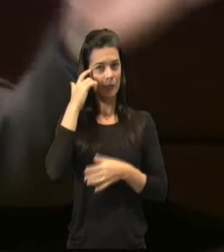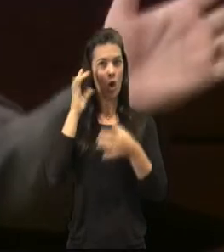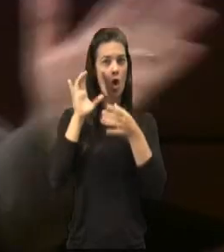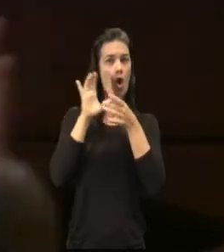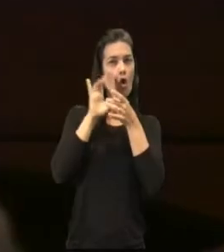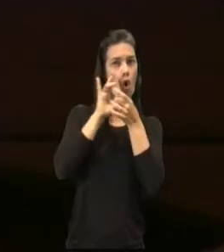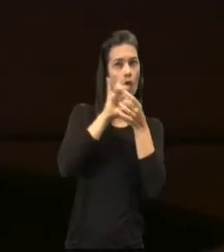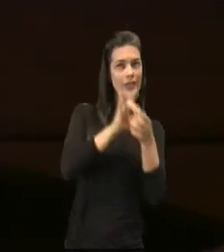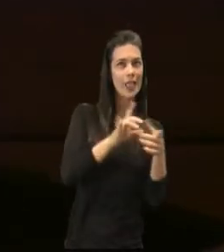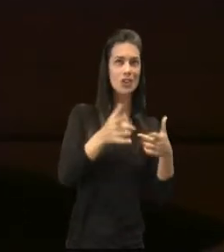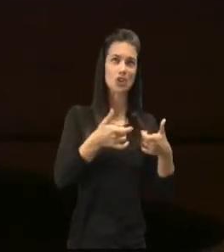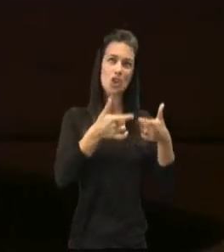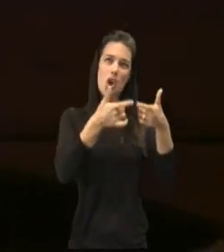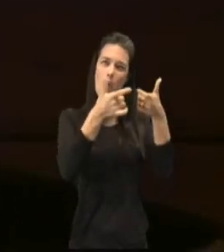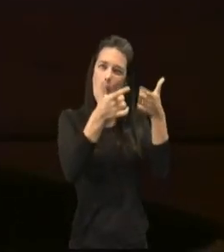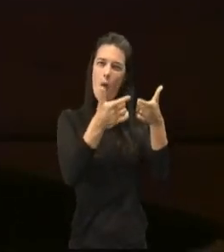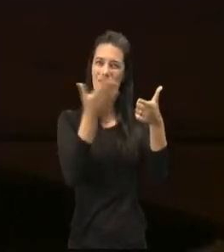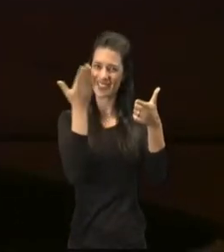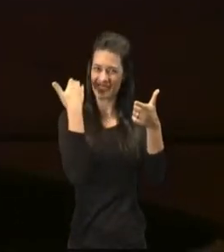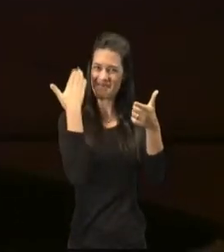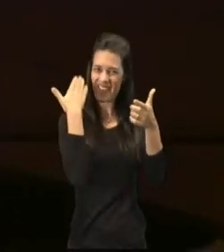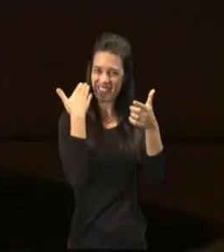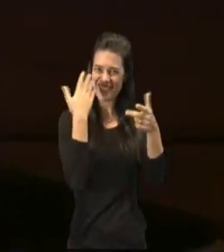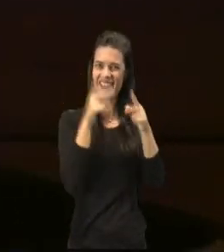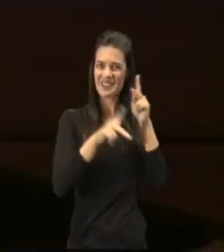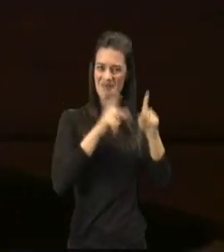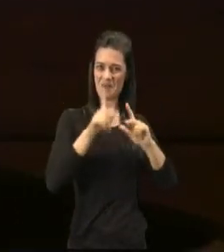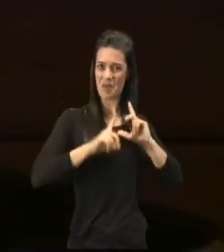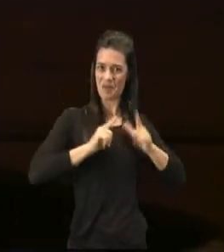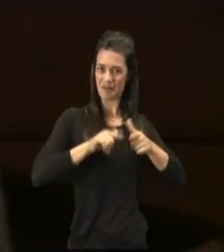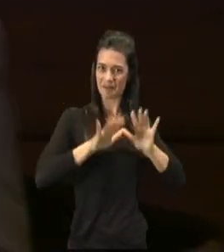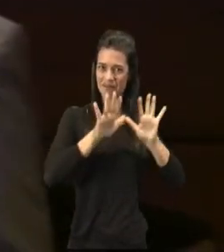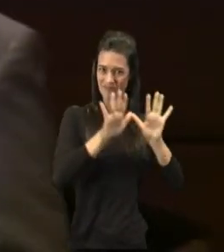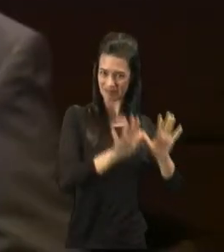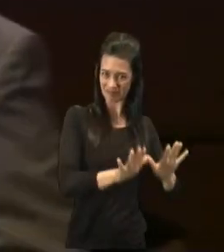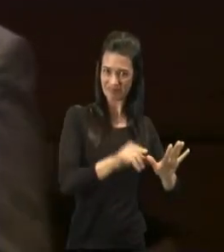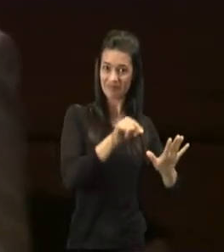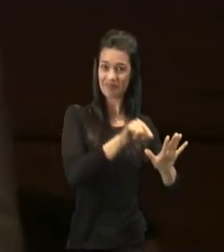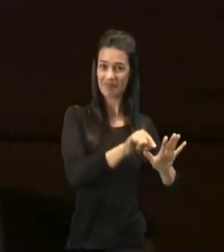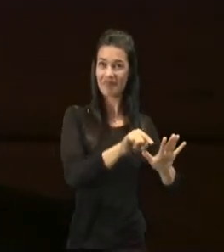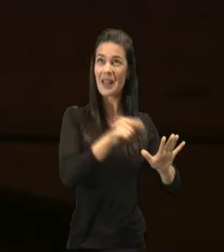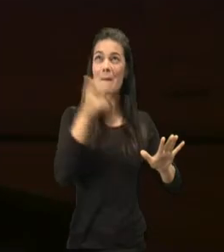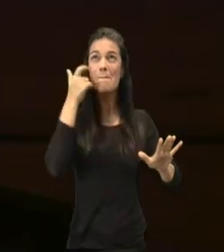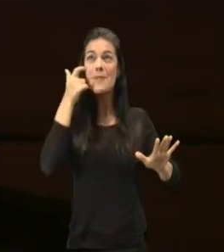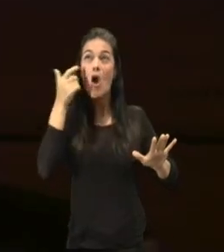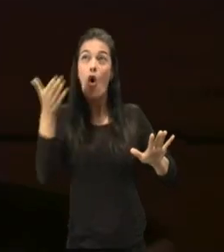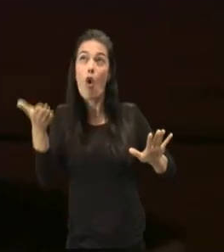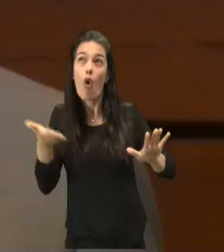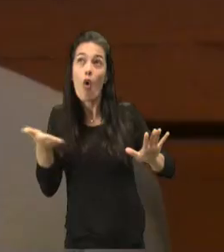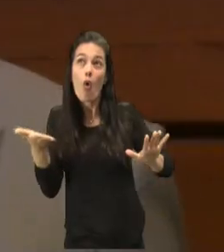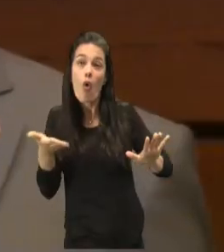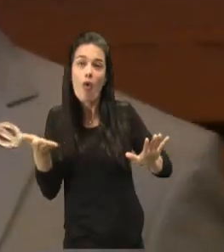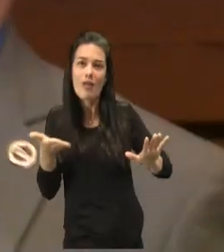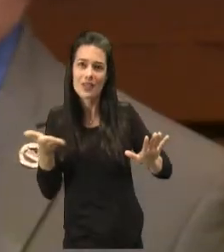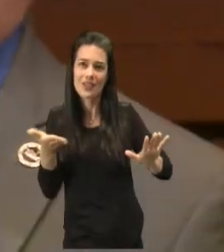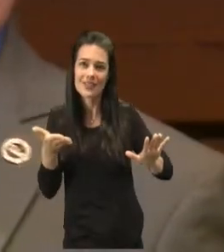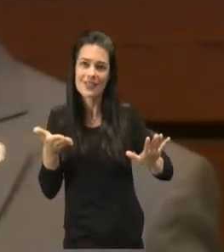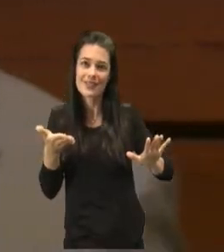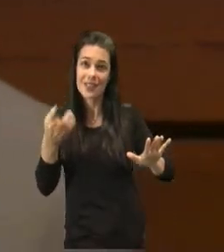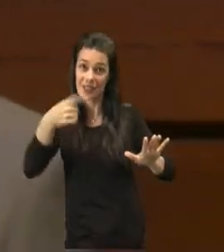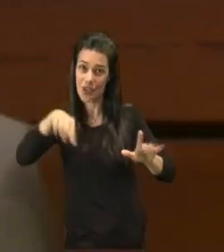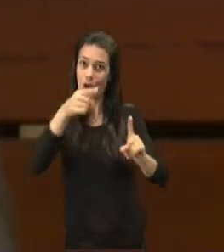das lutas, das batalhas travadas pelos israelitas na conquista da terra. Quando nós pensamos hoje, há muitos desafios diante